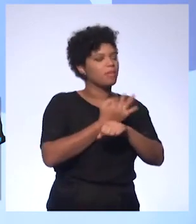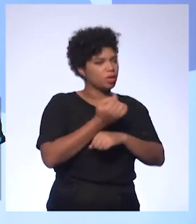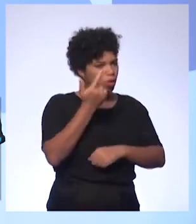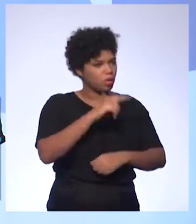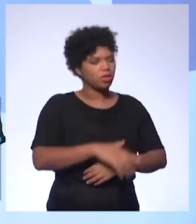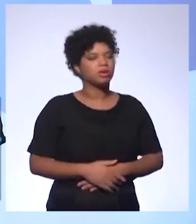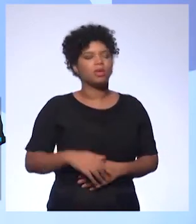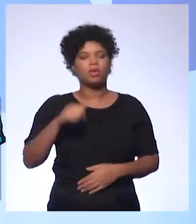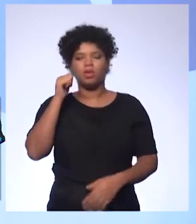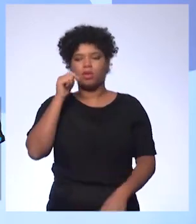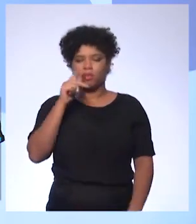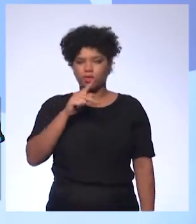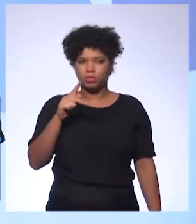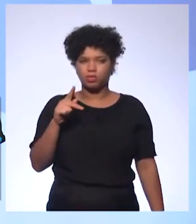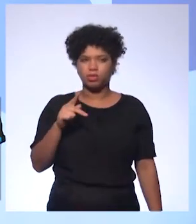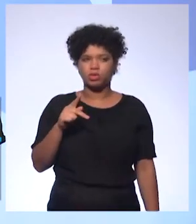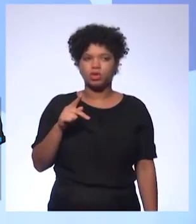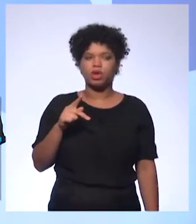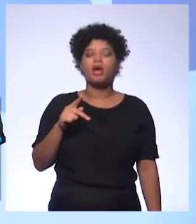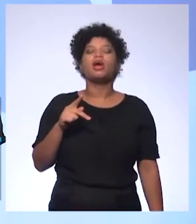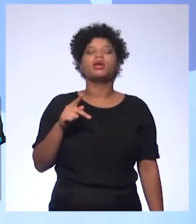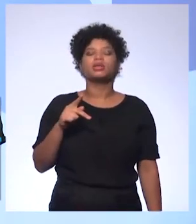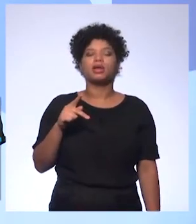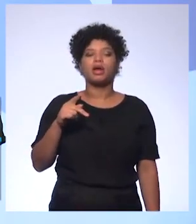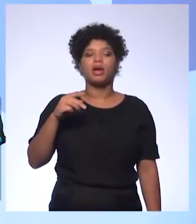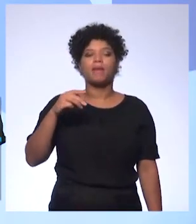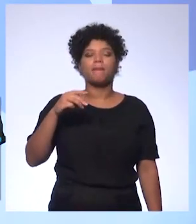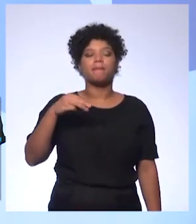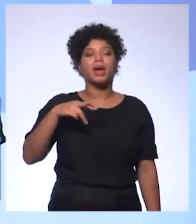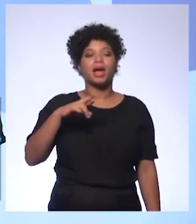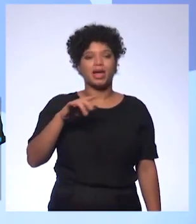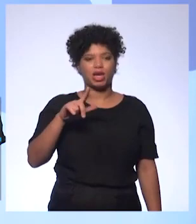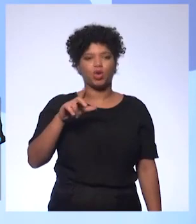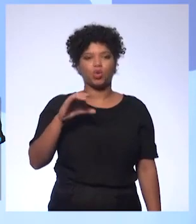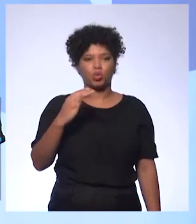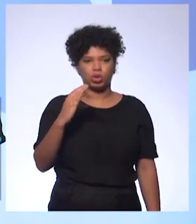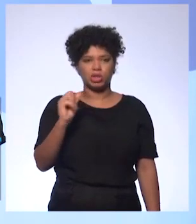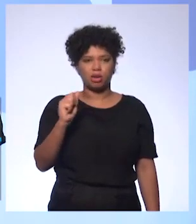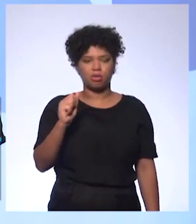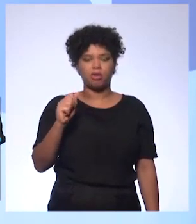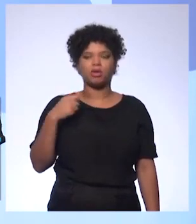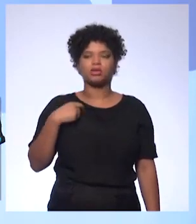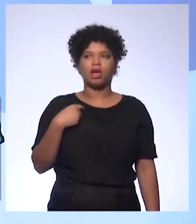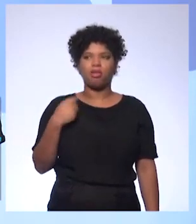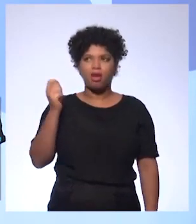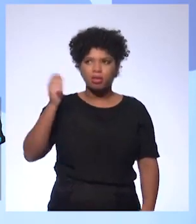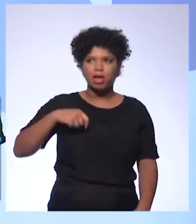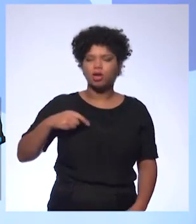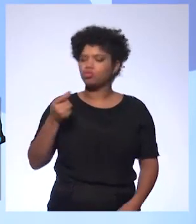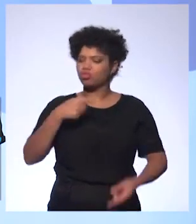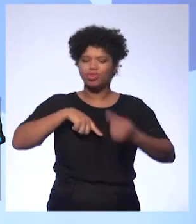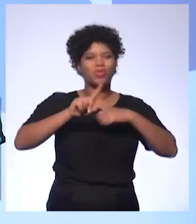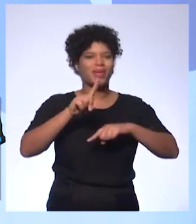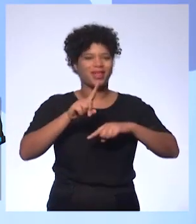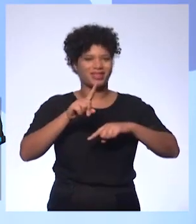Maísa Célia, evolução e empatia. Professora Eliane, ponto forte, ela colocou